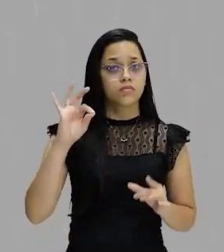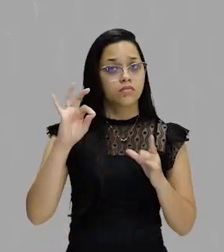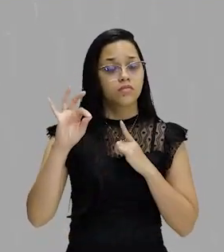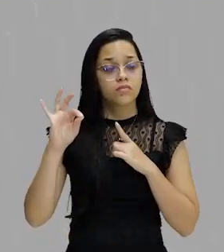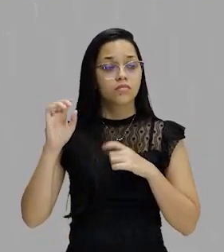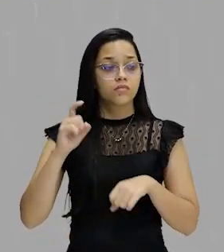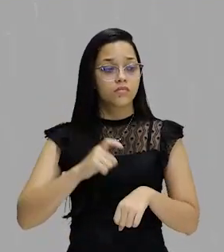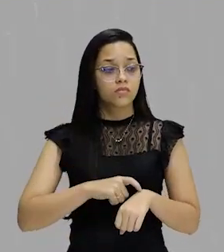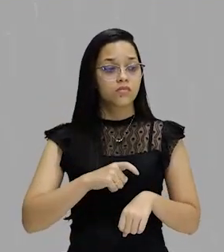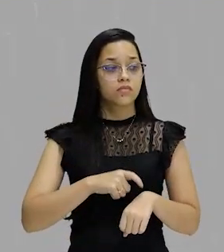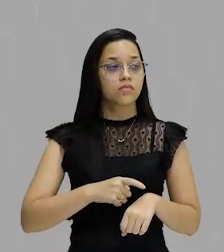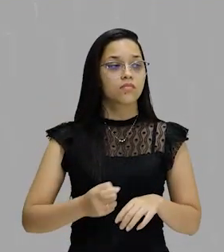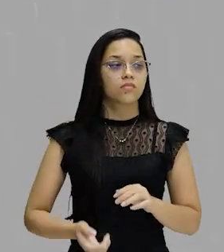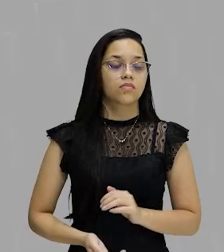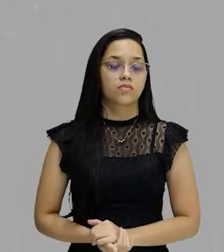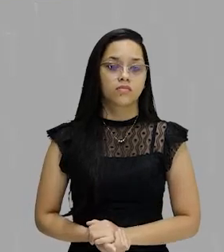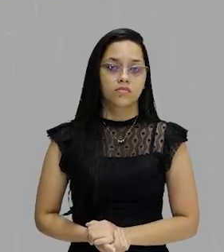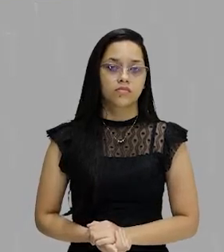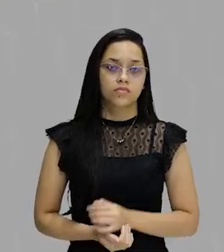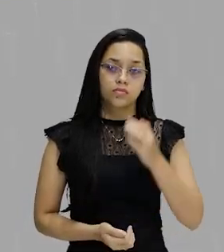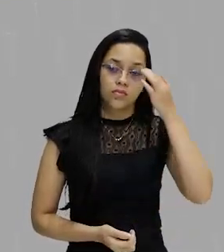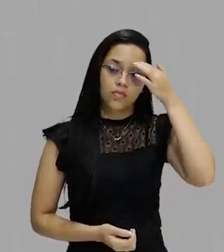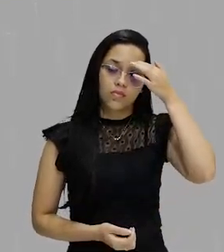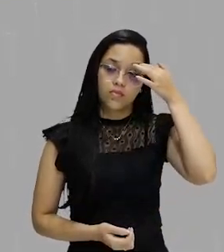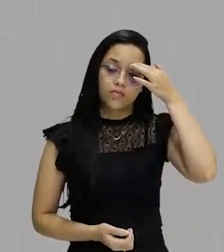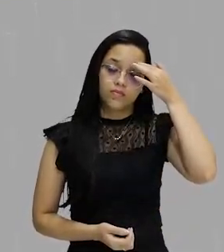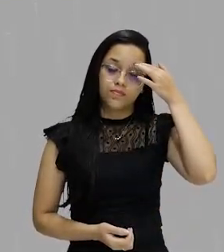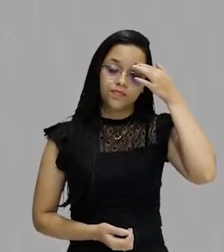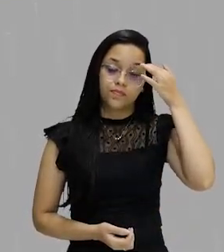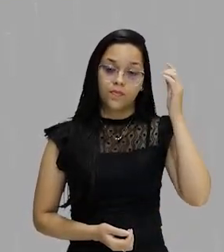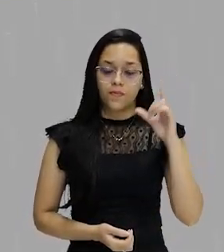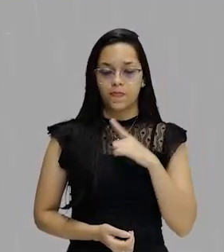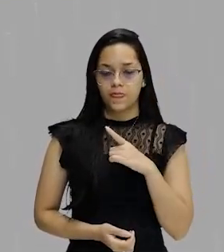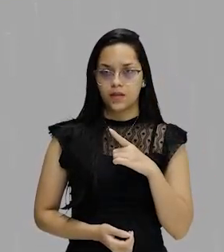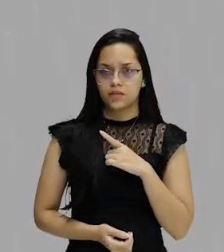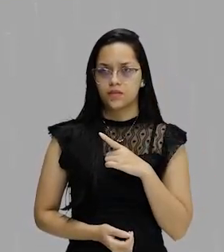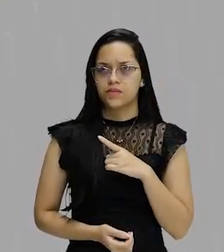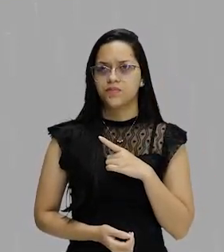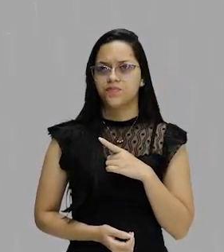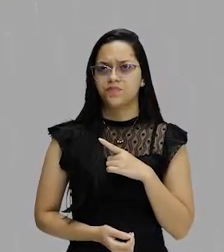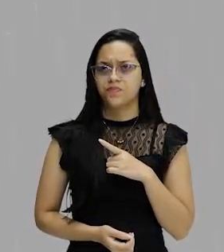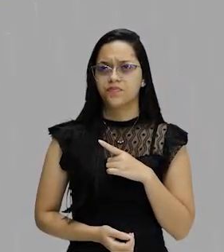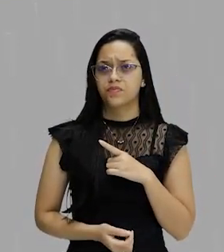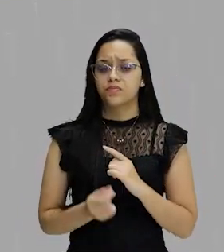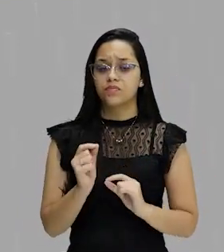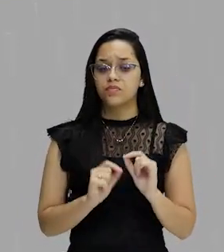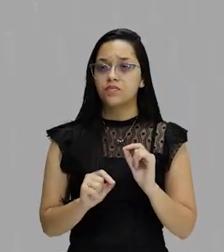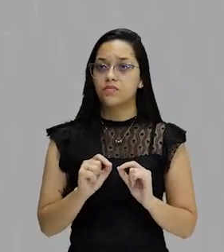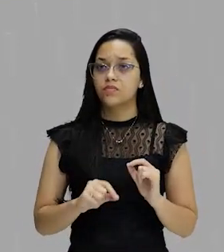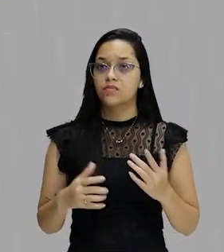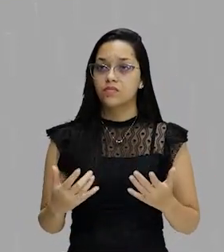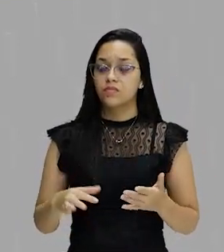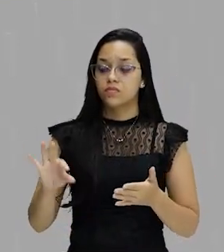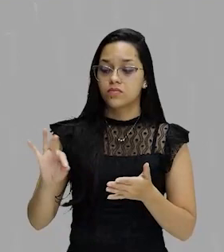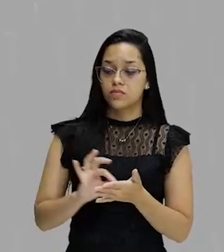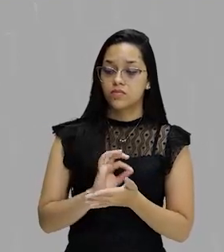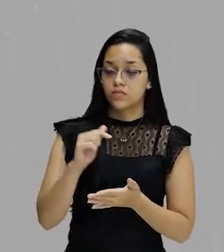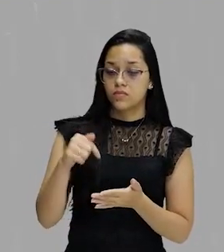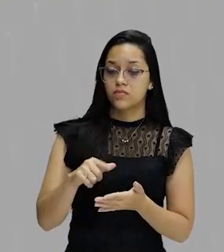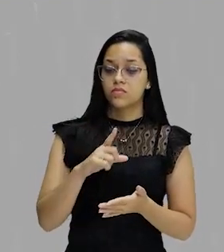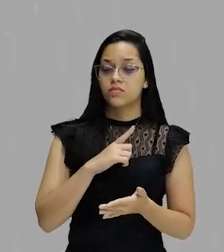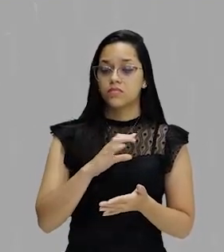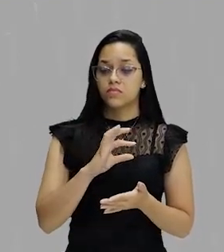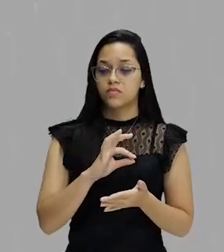determinado momento. Um espírito de uma época, em que o inimigo ele é bem